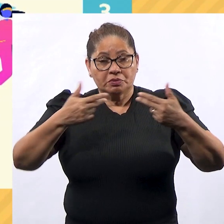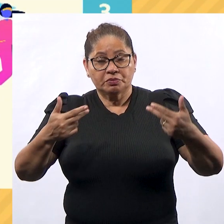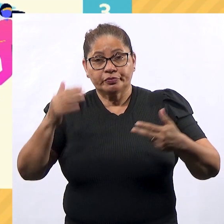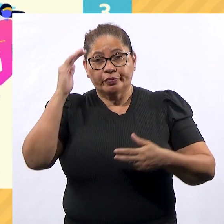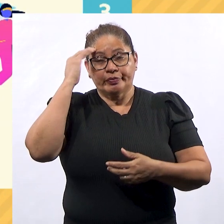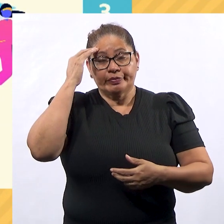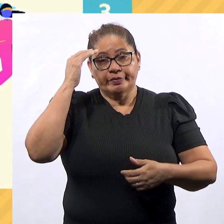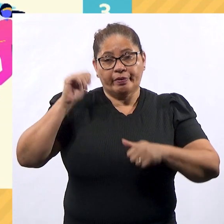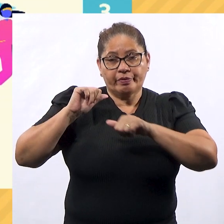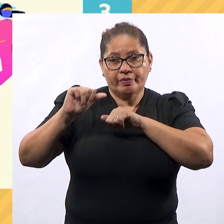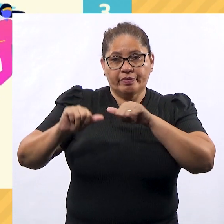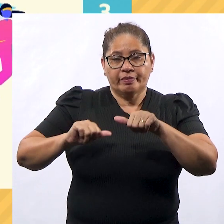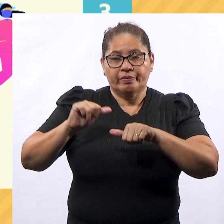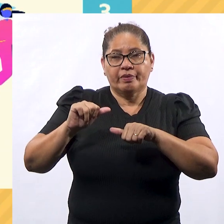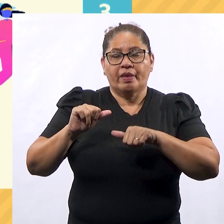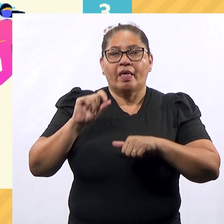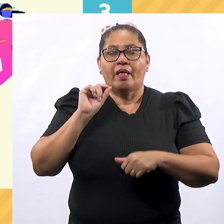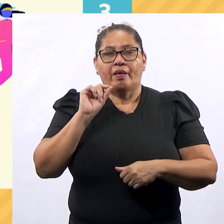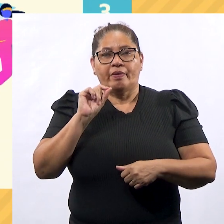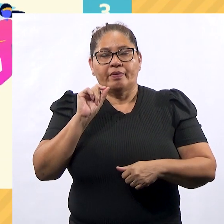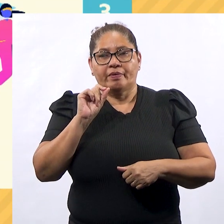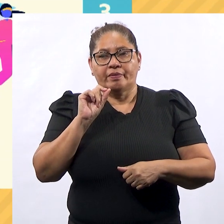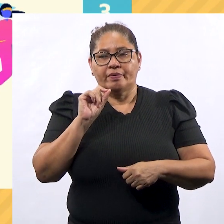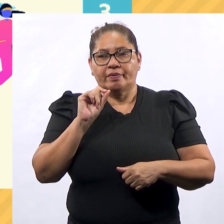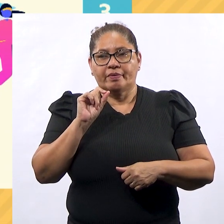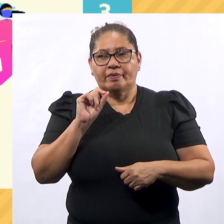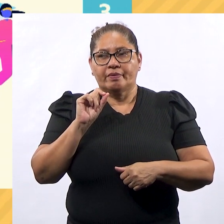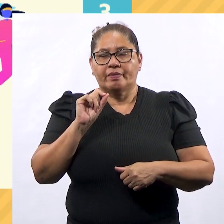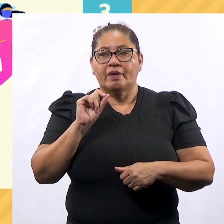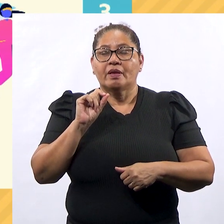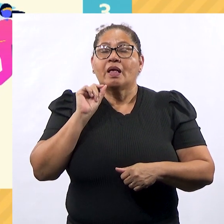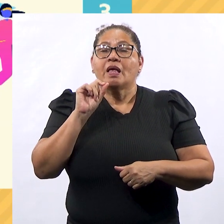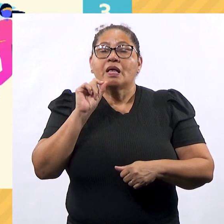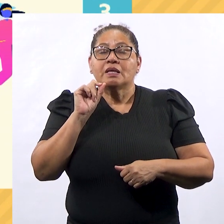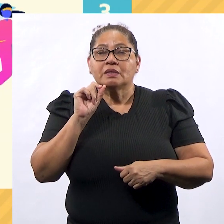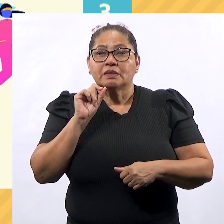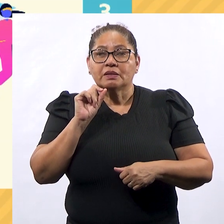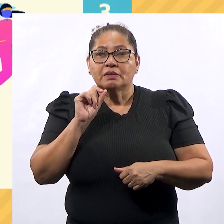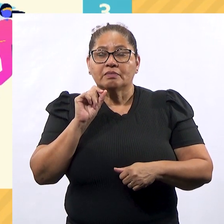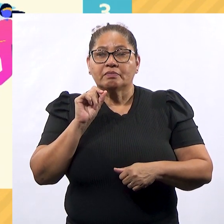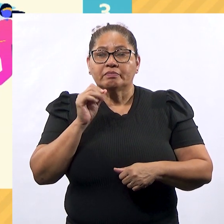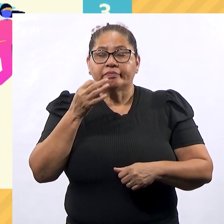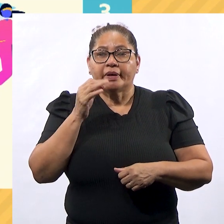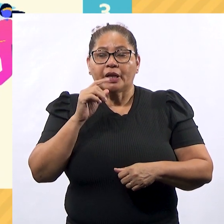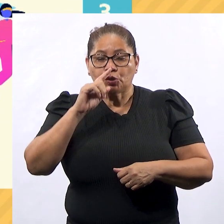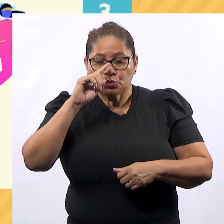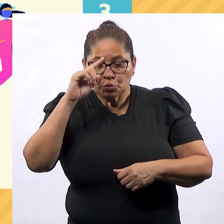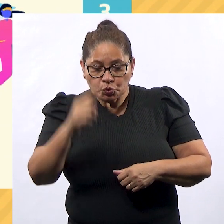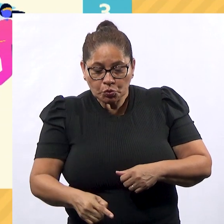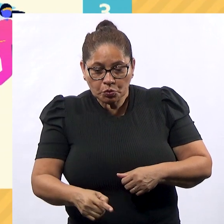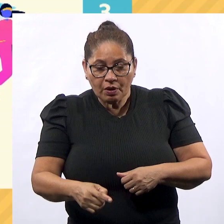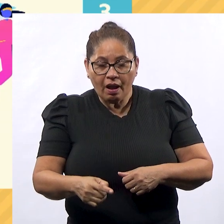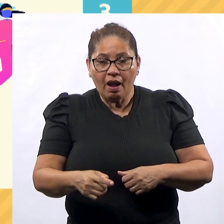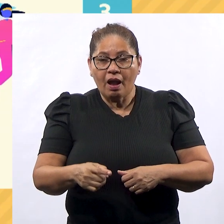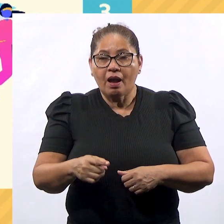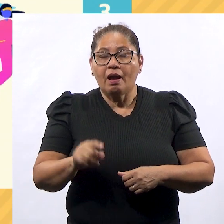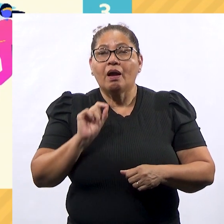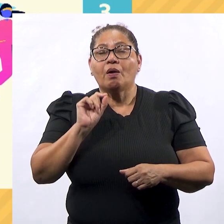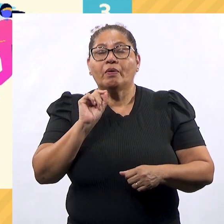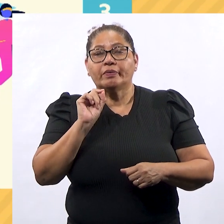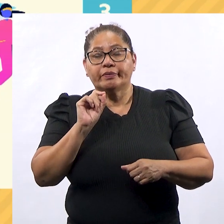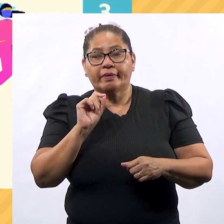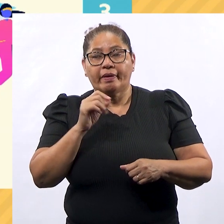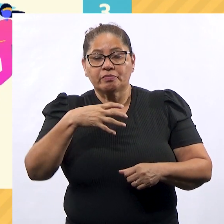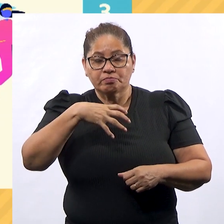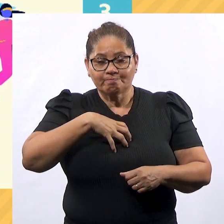primeiras coisas que a gente entende de avaliação é o quê? A avaliação serve para julgar. E julgar no